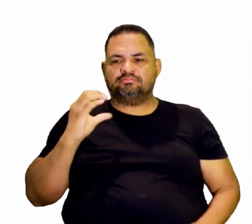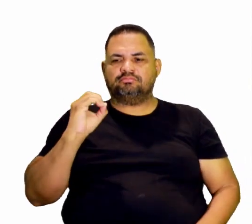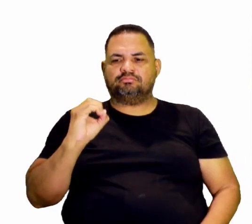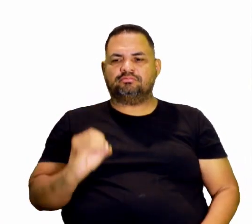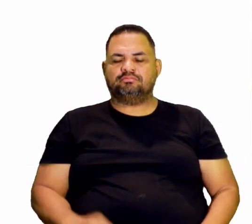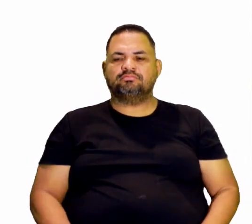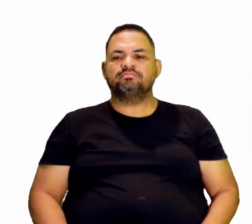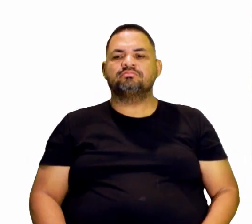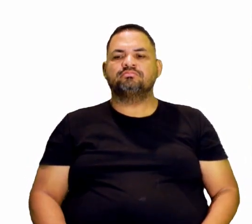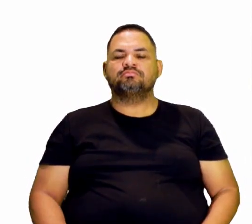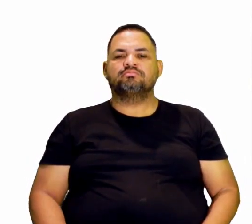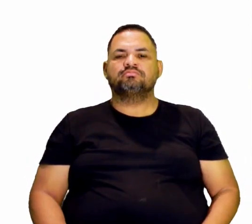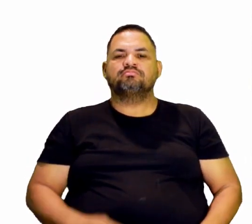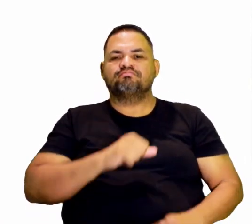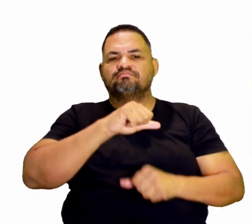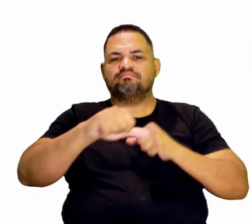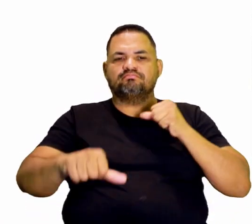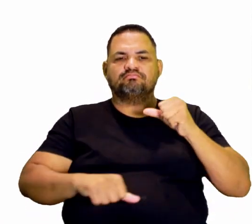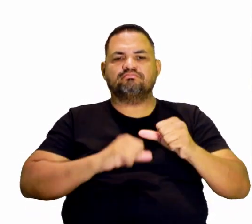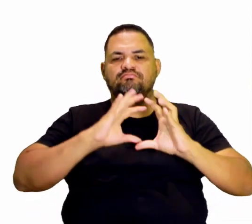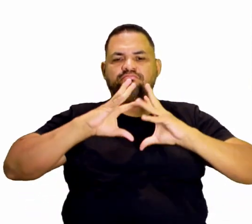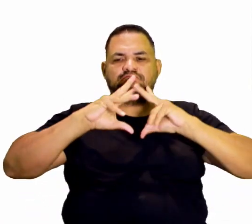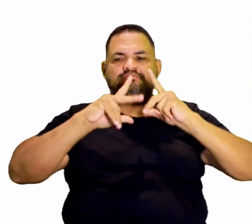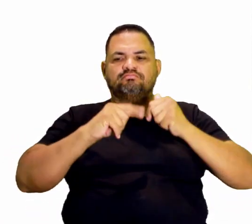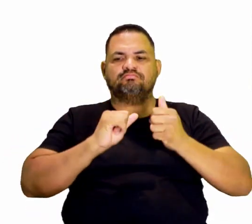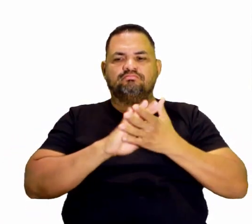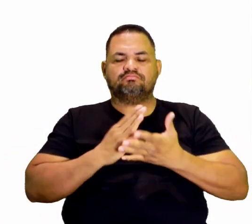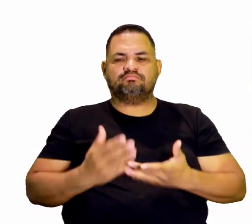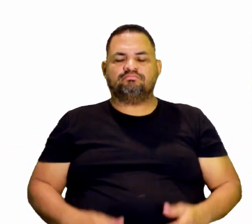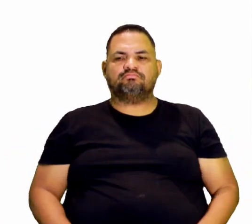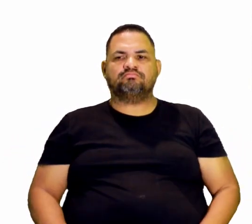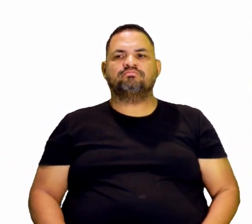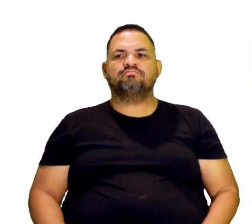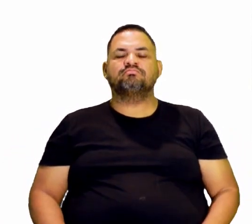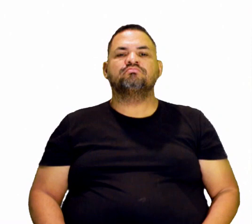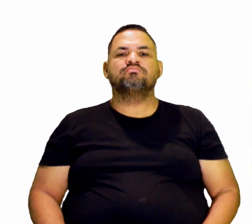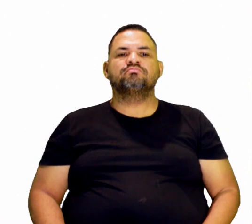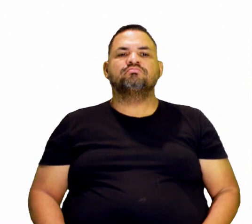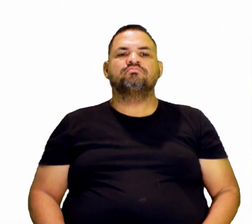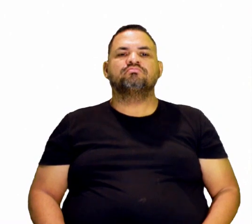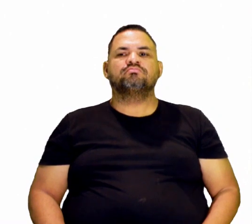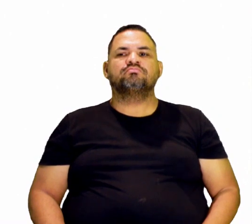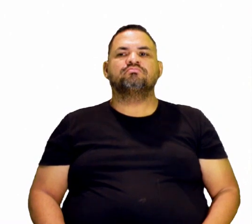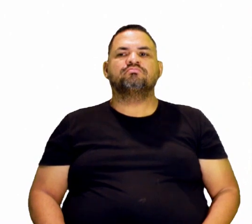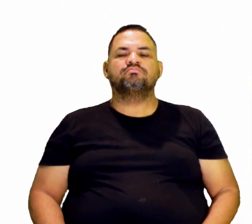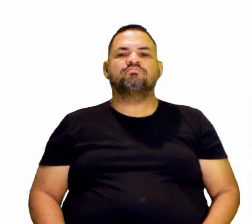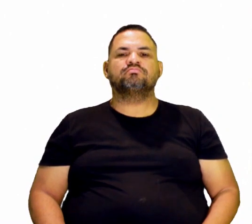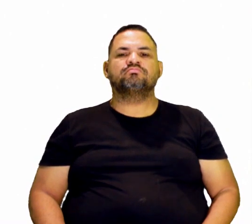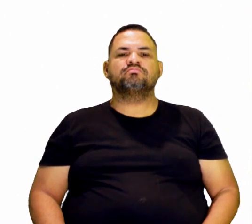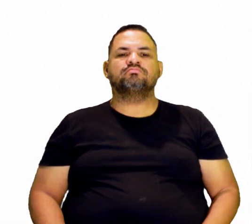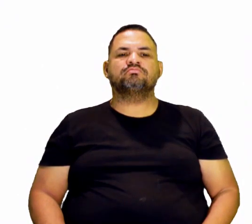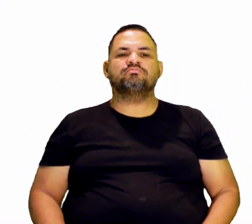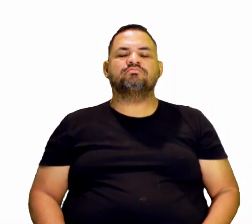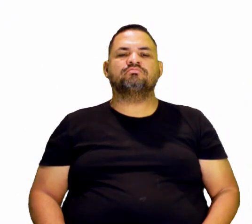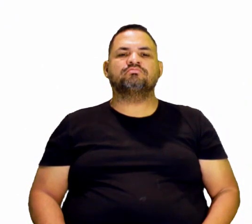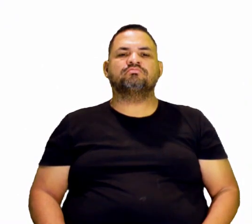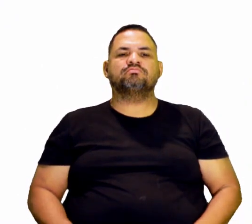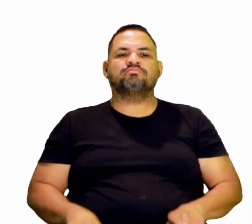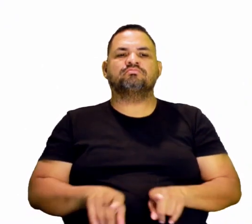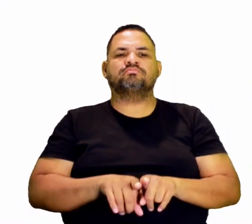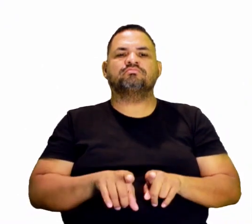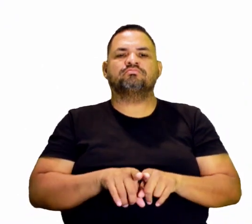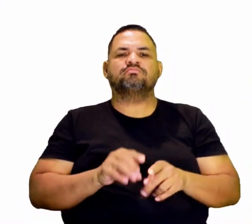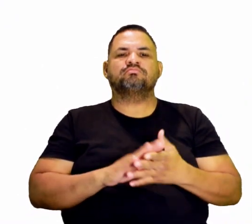do século XX. É uma mudança total de atitude, tá? Então, nós temos na